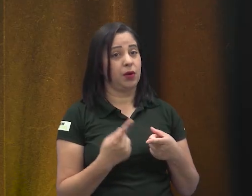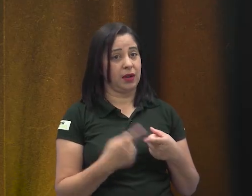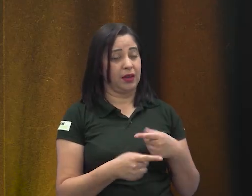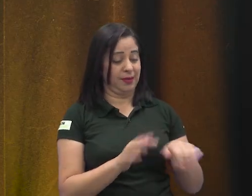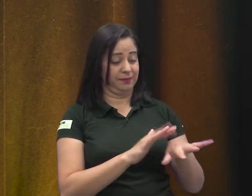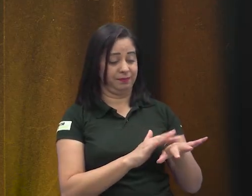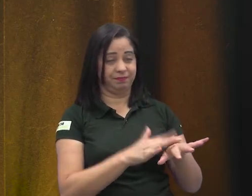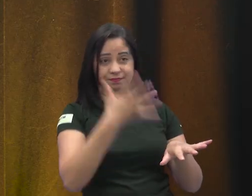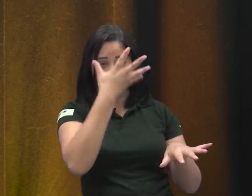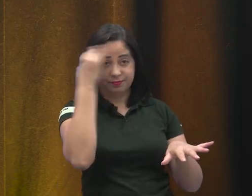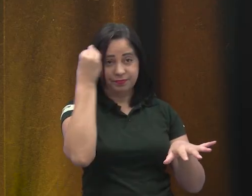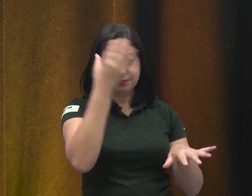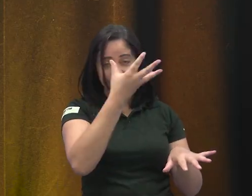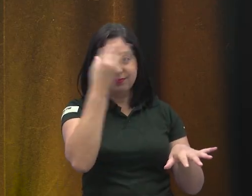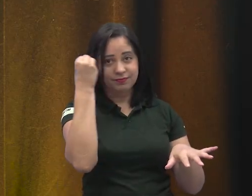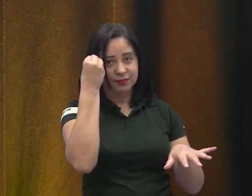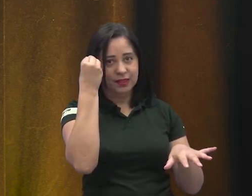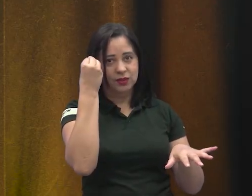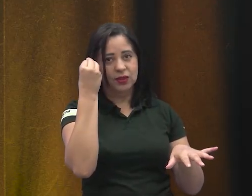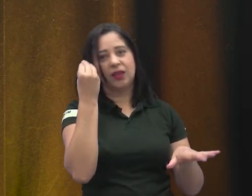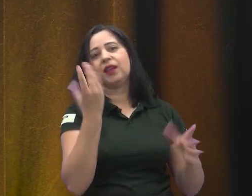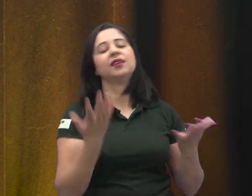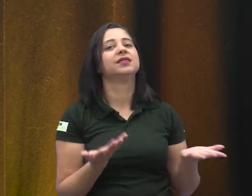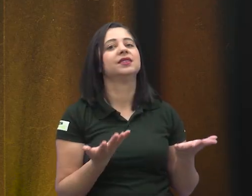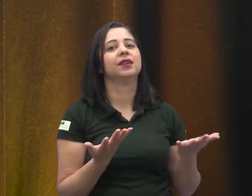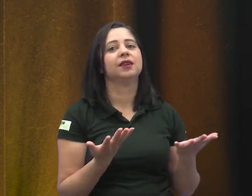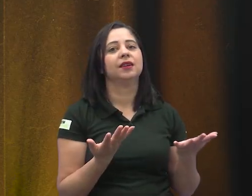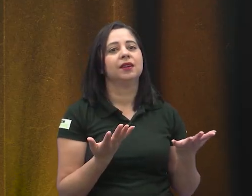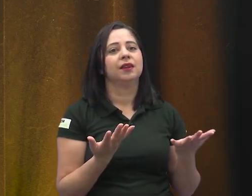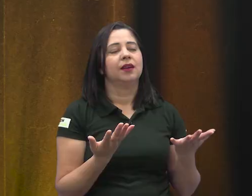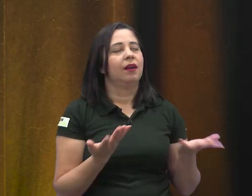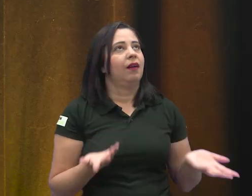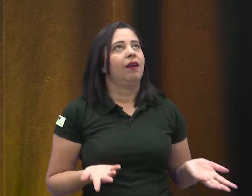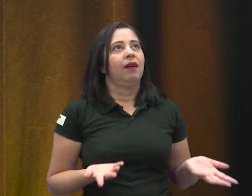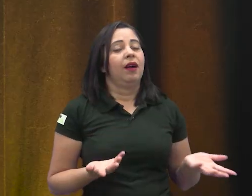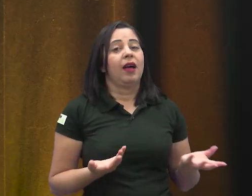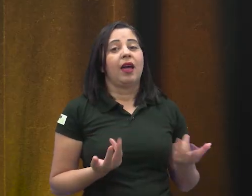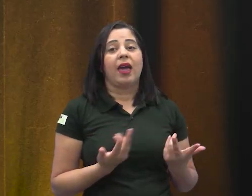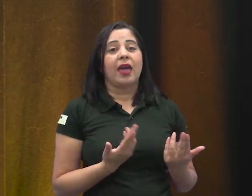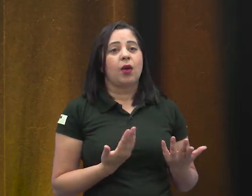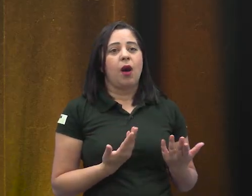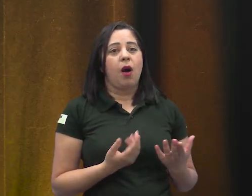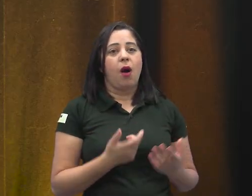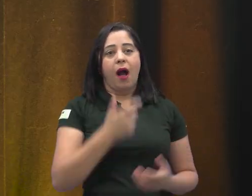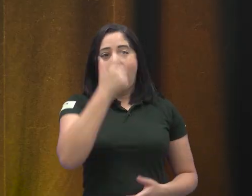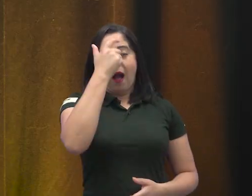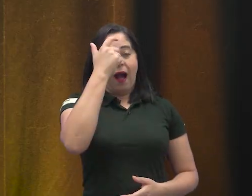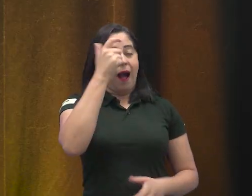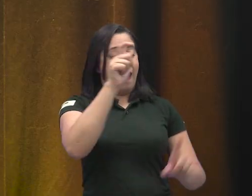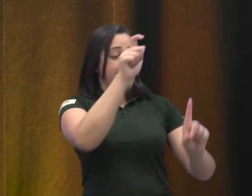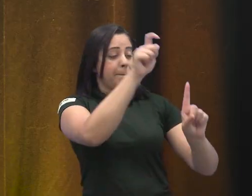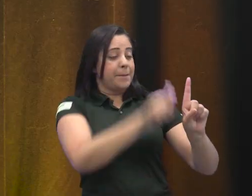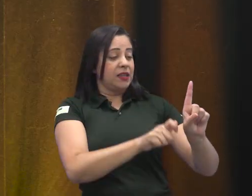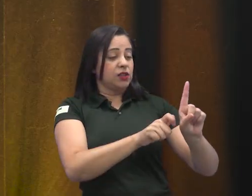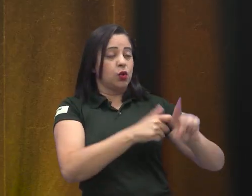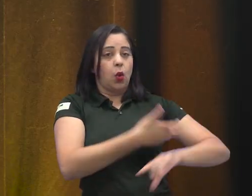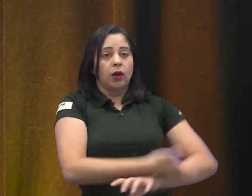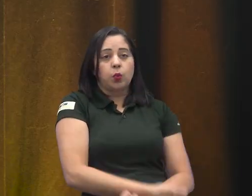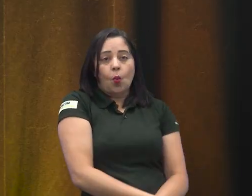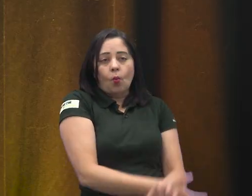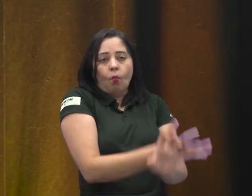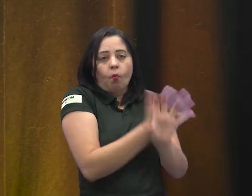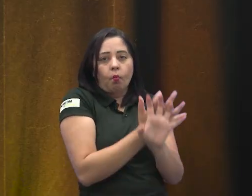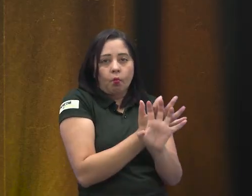o Alzheimer, ele tira tudo da pessoa. A minha personagem, ela está vivendo um momento em que ela